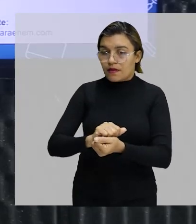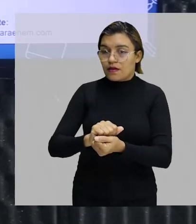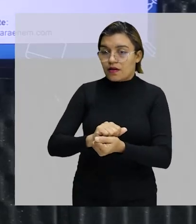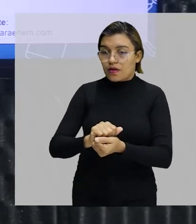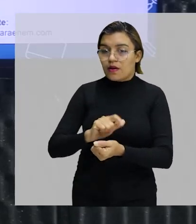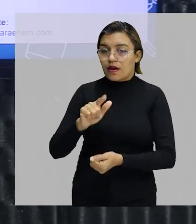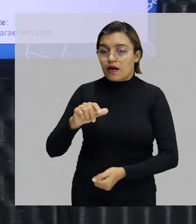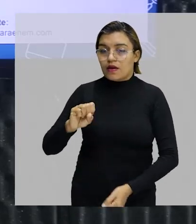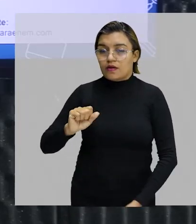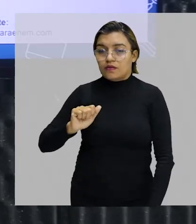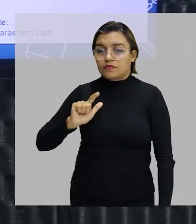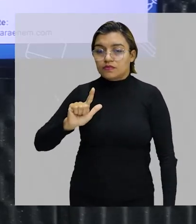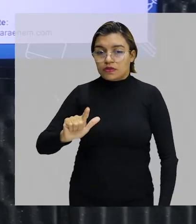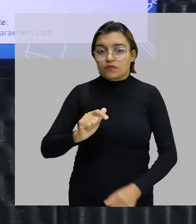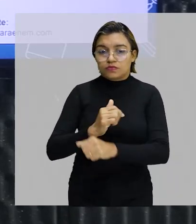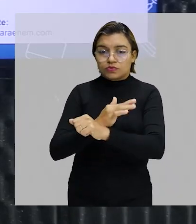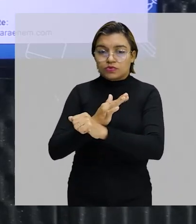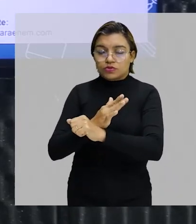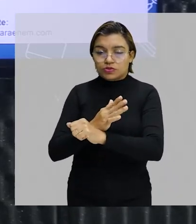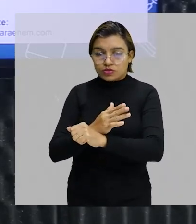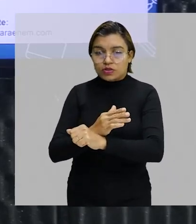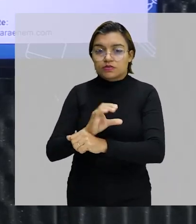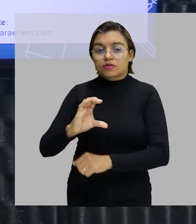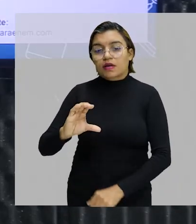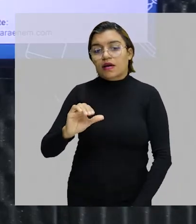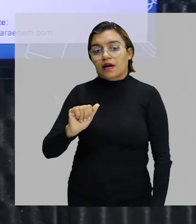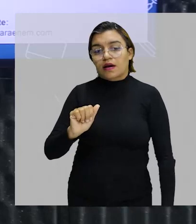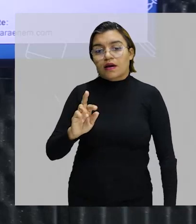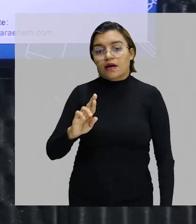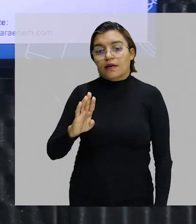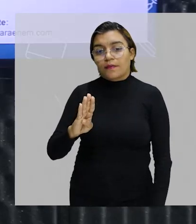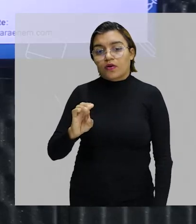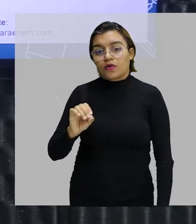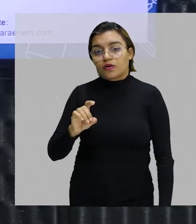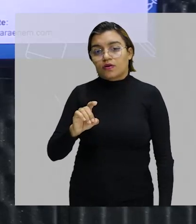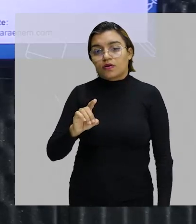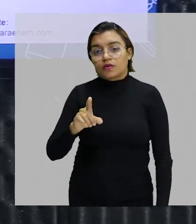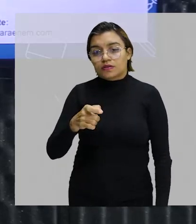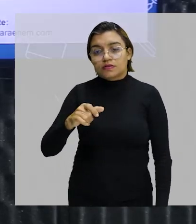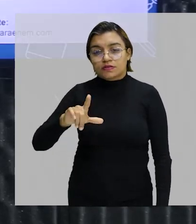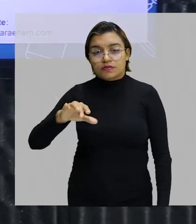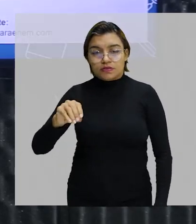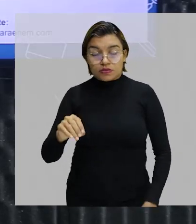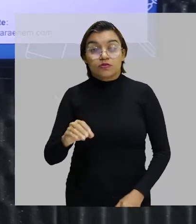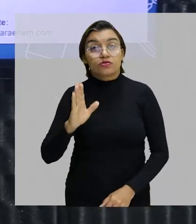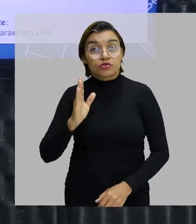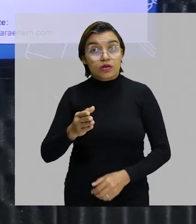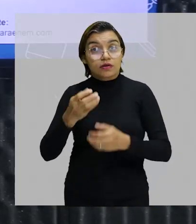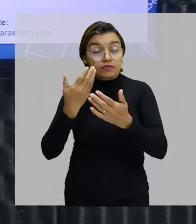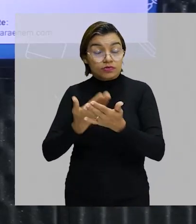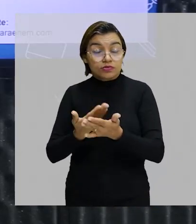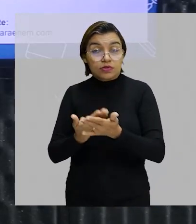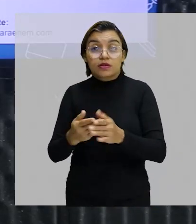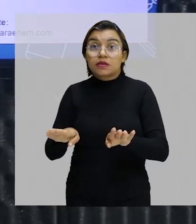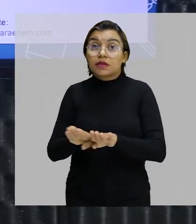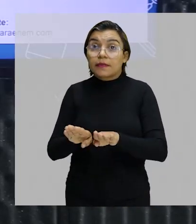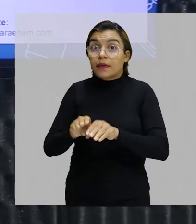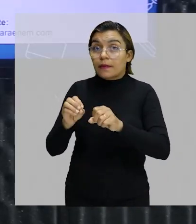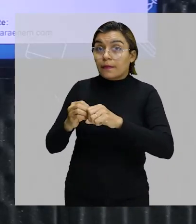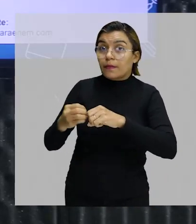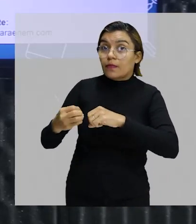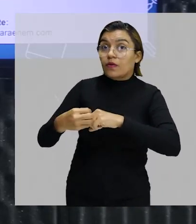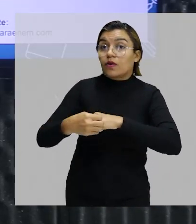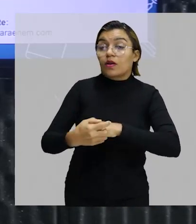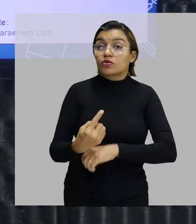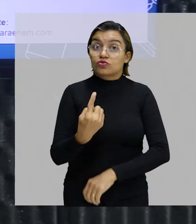é um sal de ácido carboxílico, nós já falamos bastante na nossa aula, e uma molécula de um